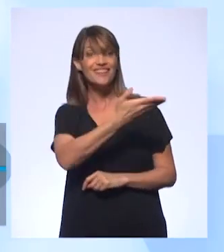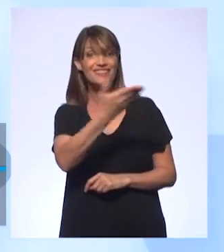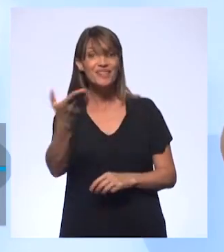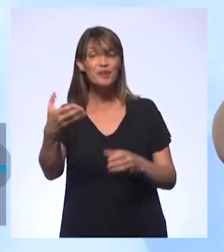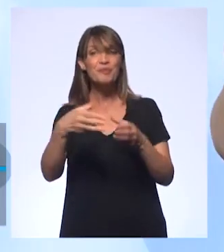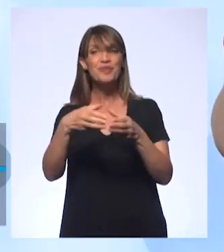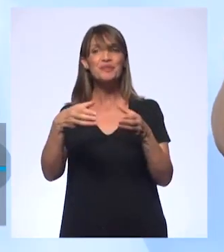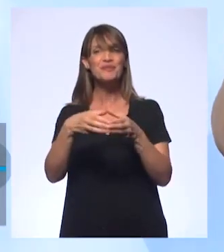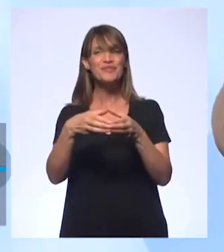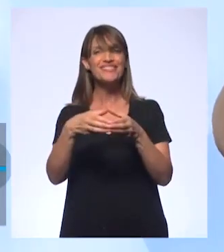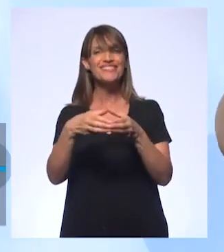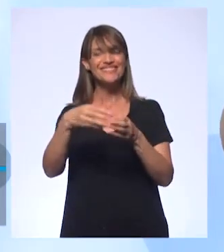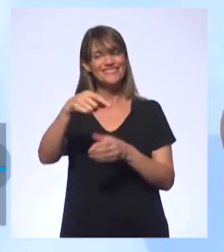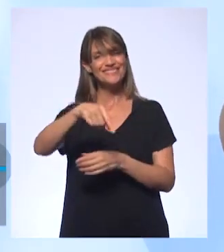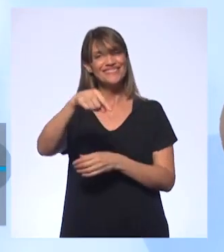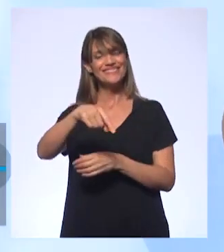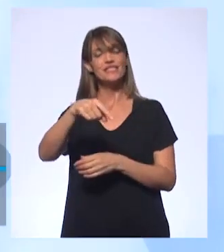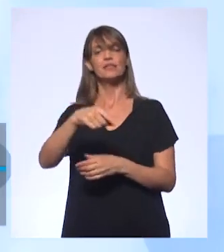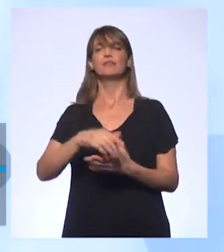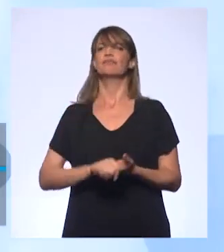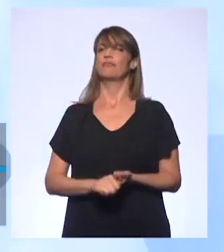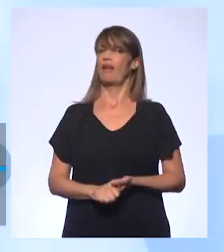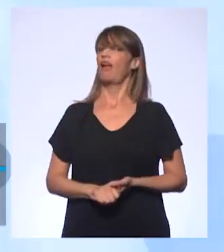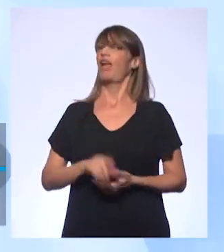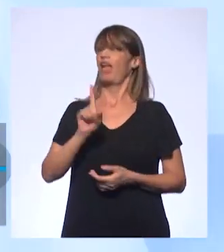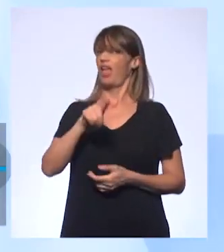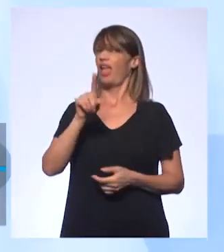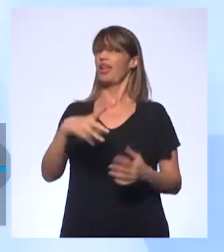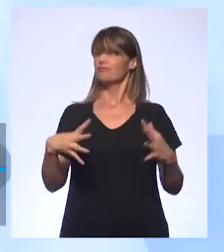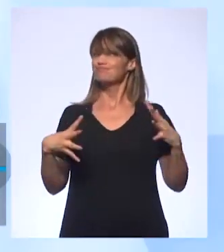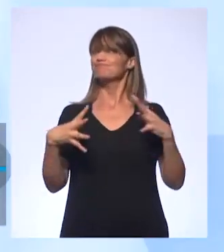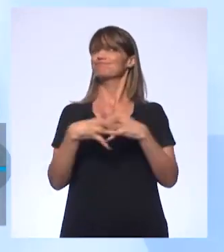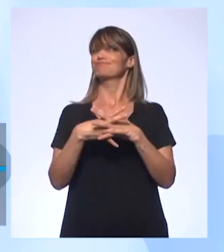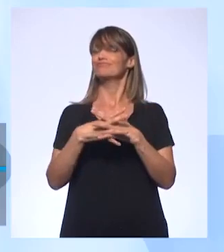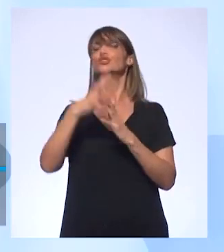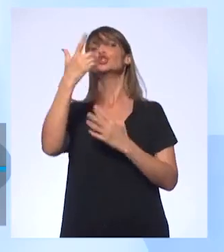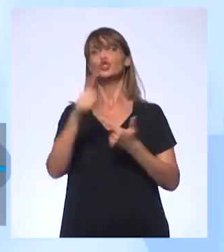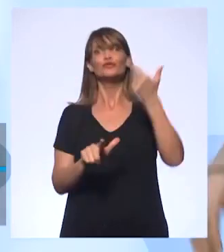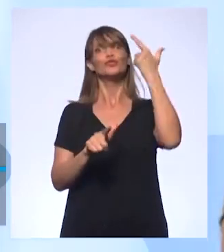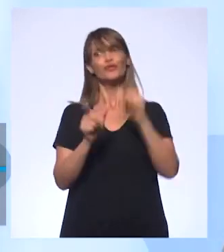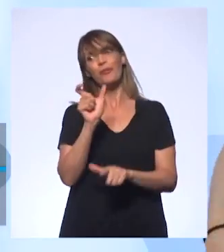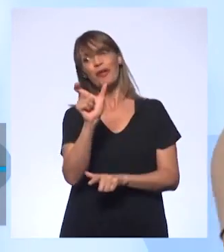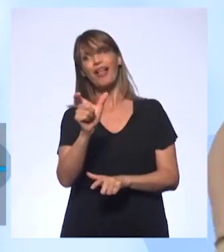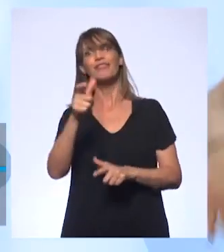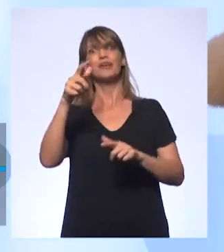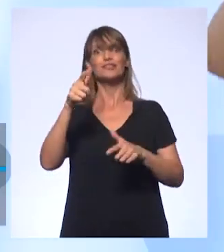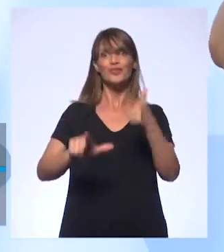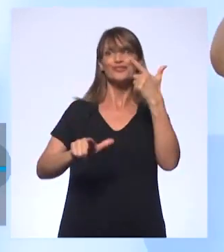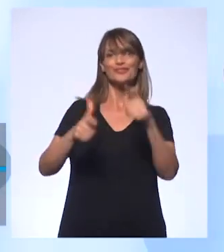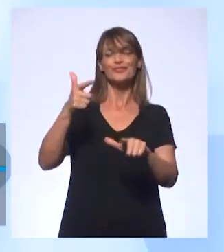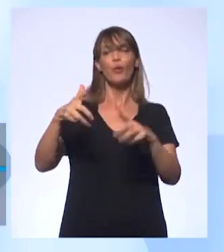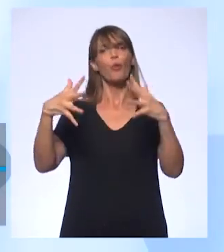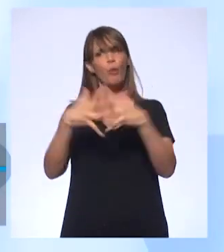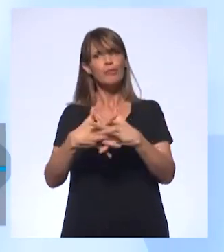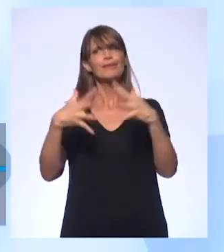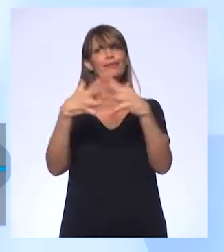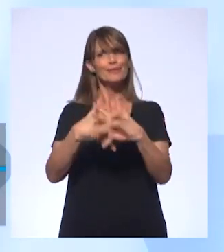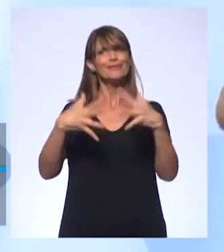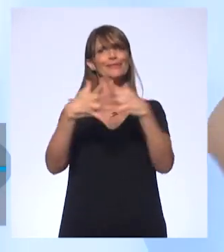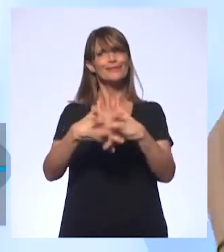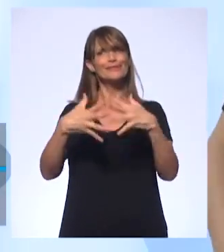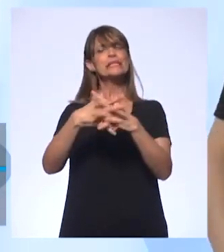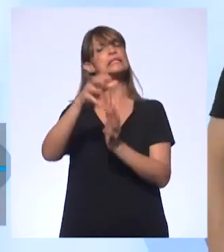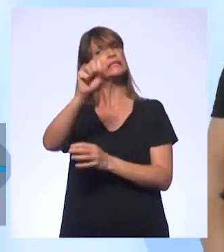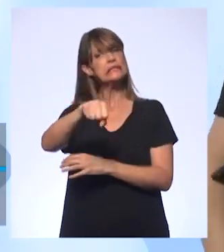eles discutiram, né, é complicado, e repetiram essa palavra, é complicado, porque é complicado